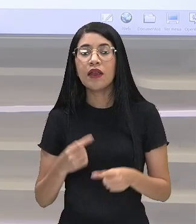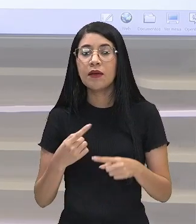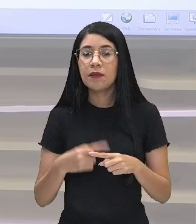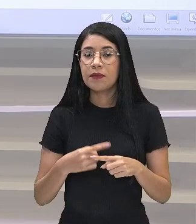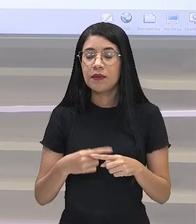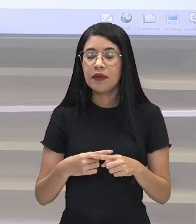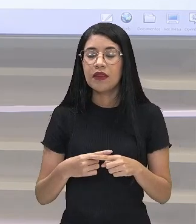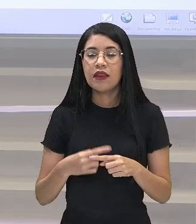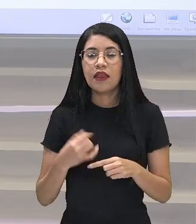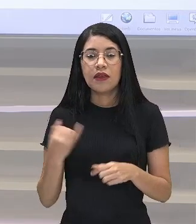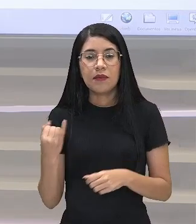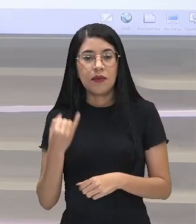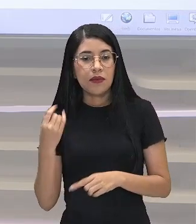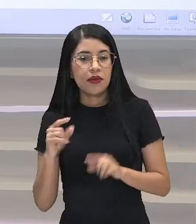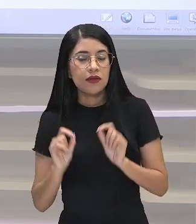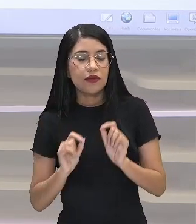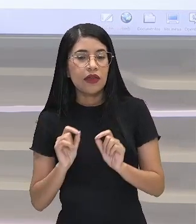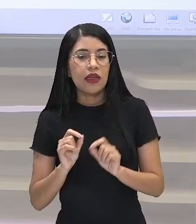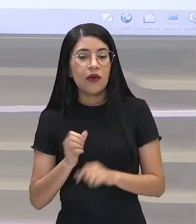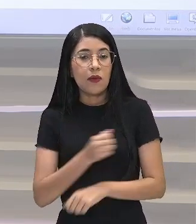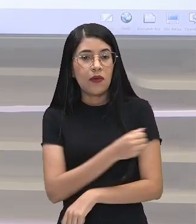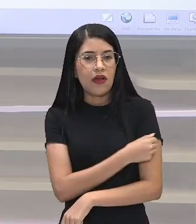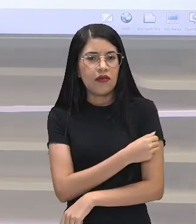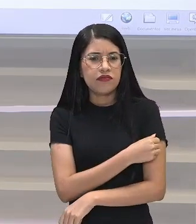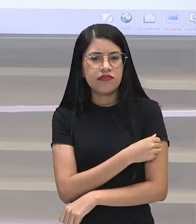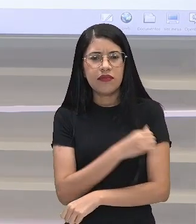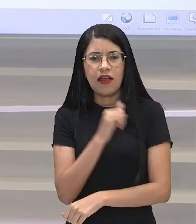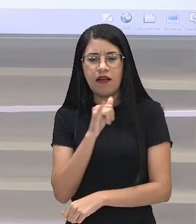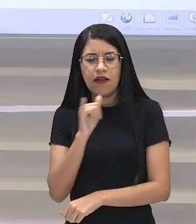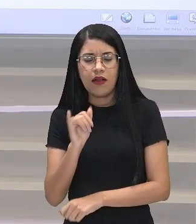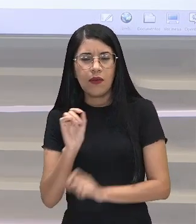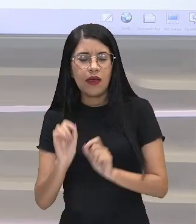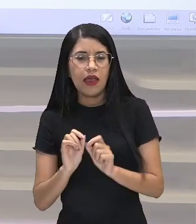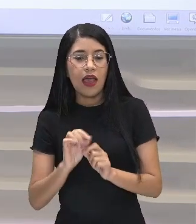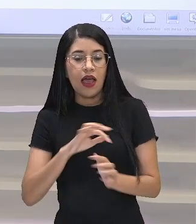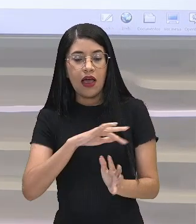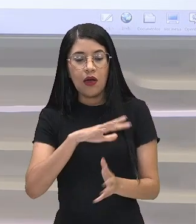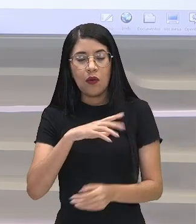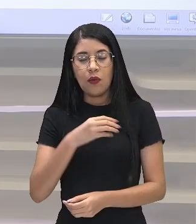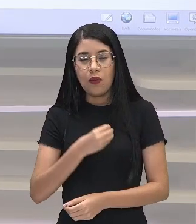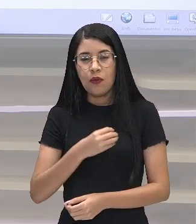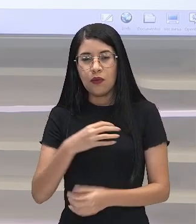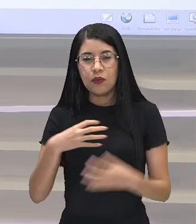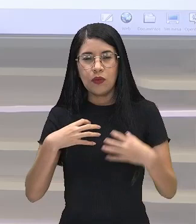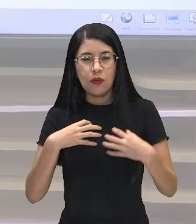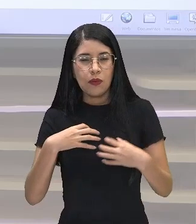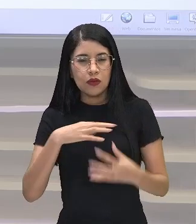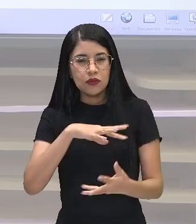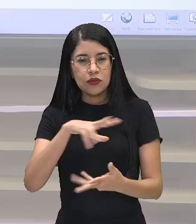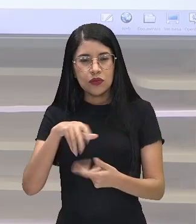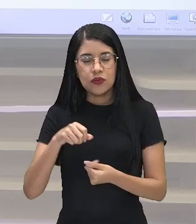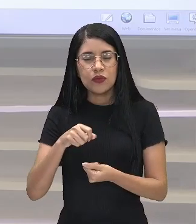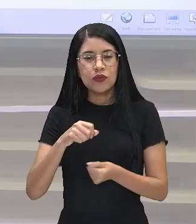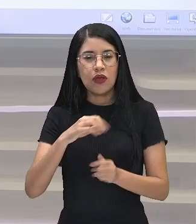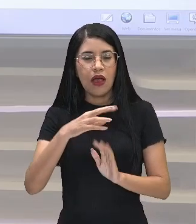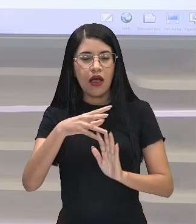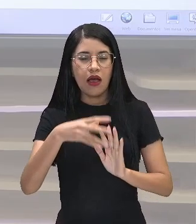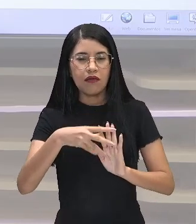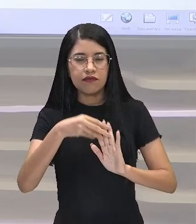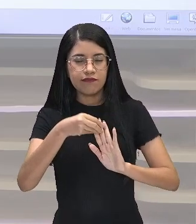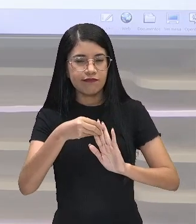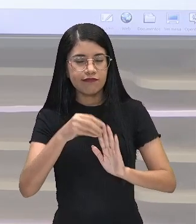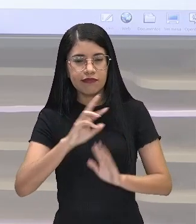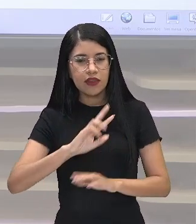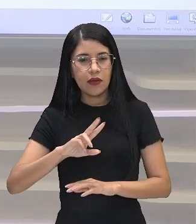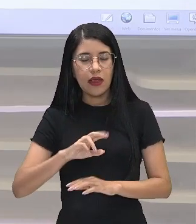nossos alunos nunca digam que a floresta amazônica é o pulmão do mundo. Às vezes a gente ouve falar